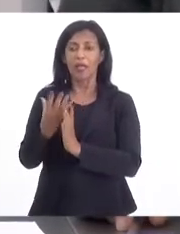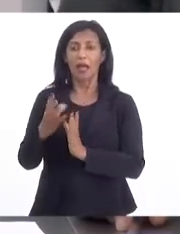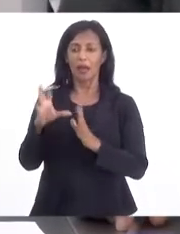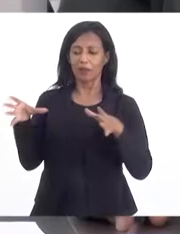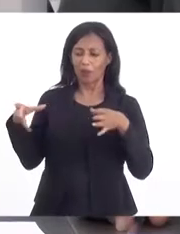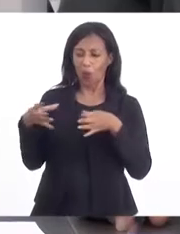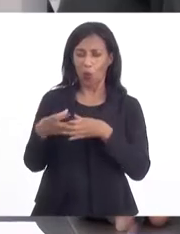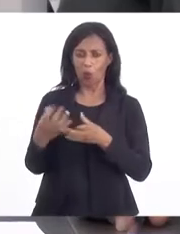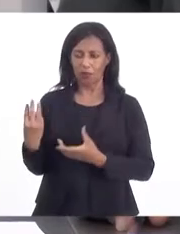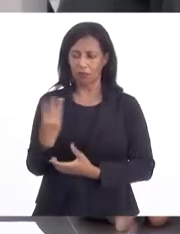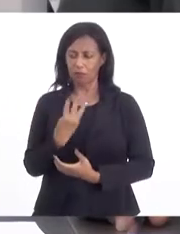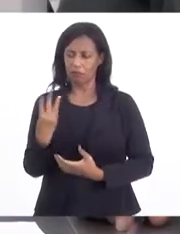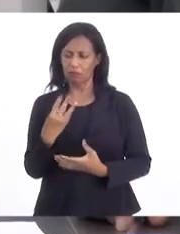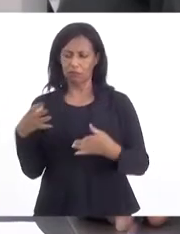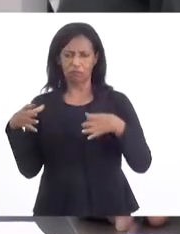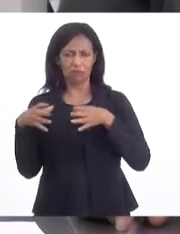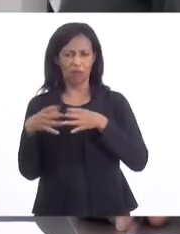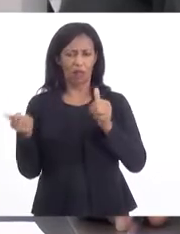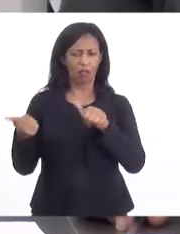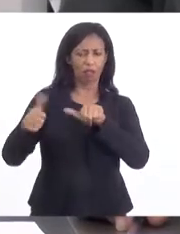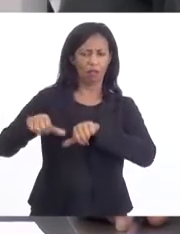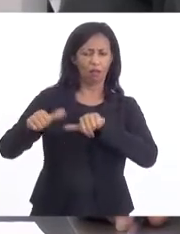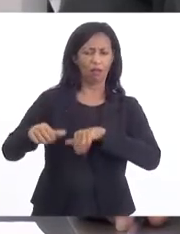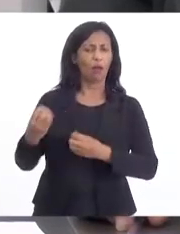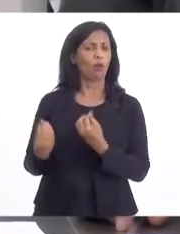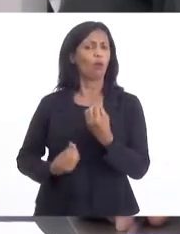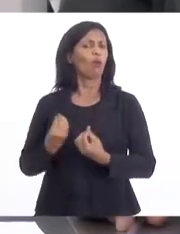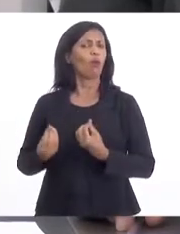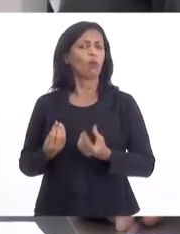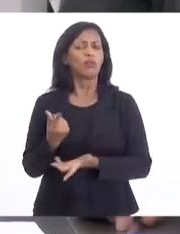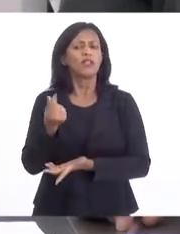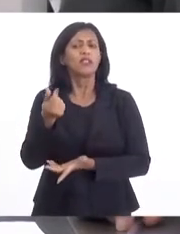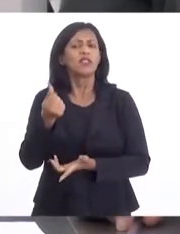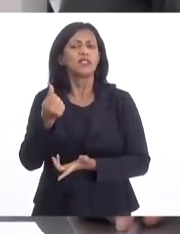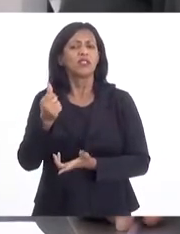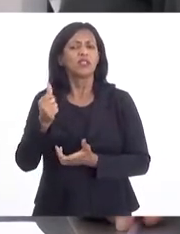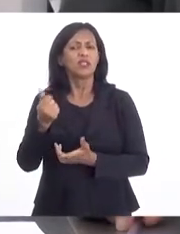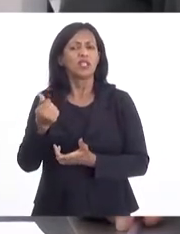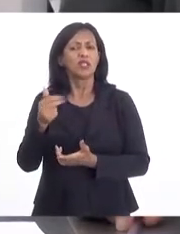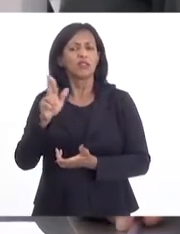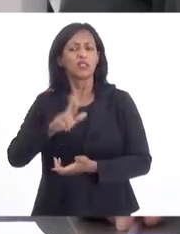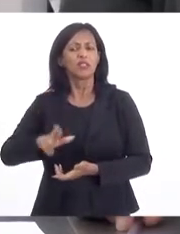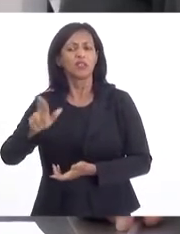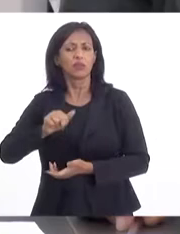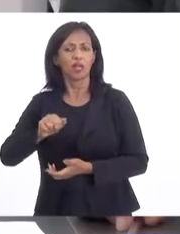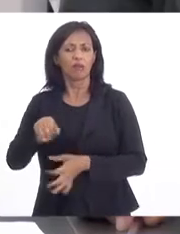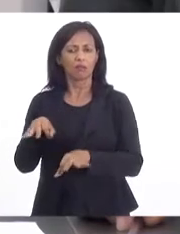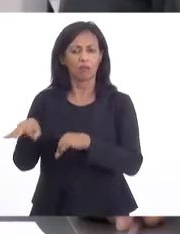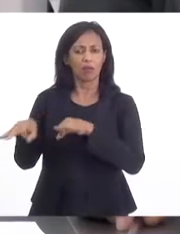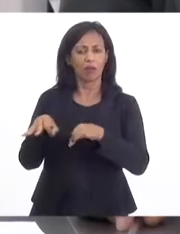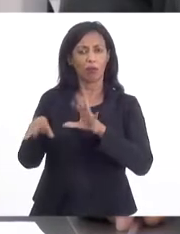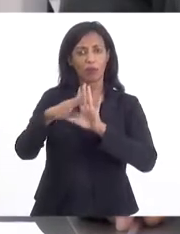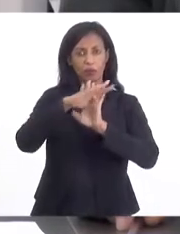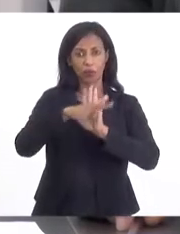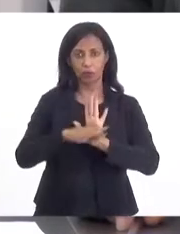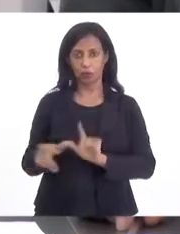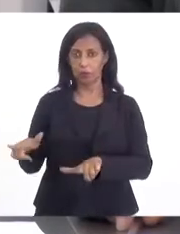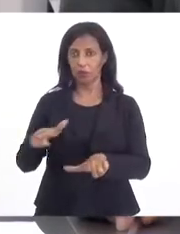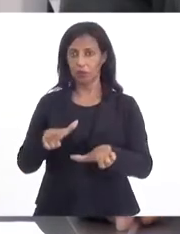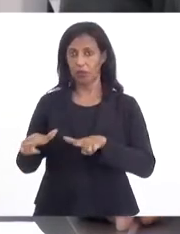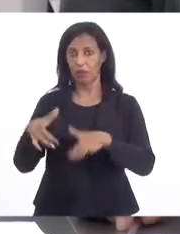e analisar como estes recursos serão utilizados na forma do programa de trabalho, que será